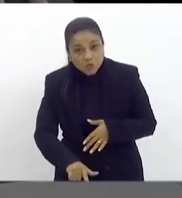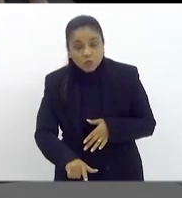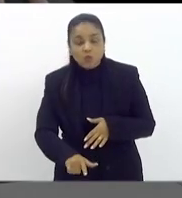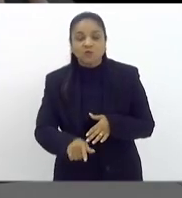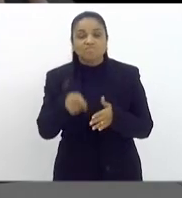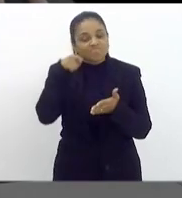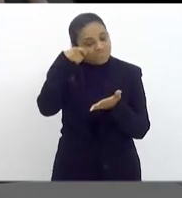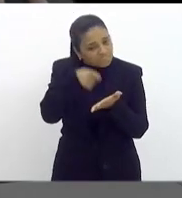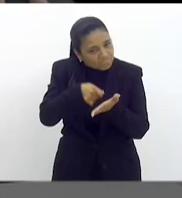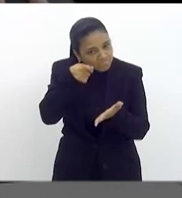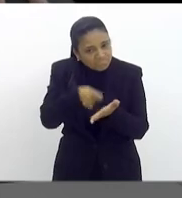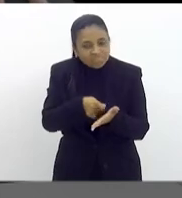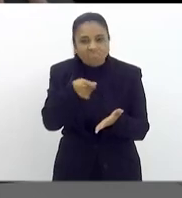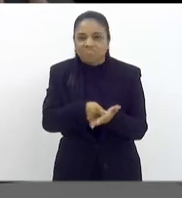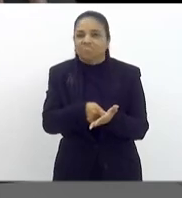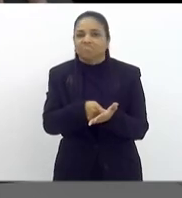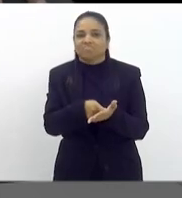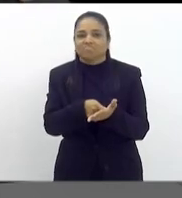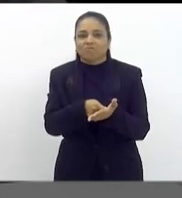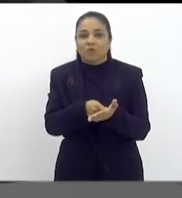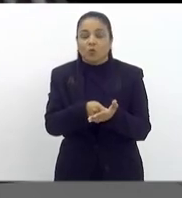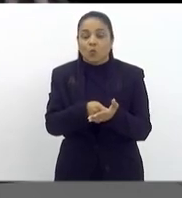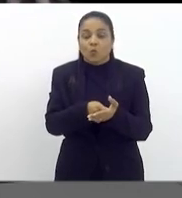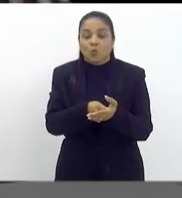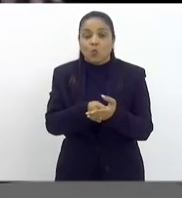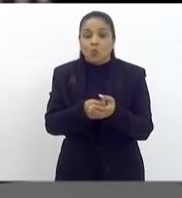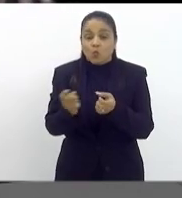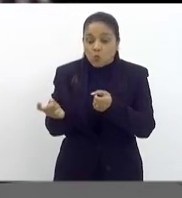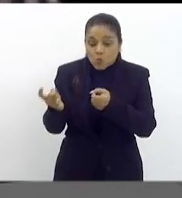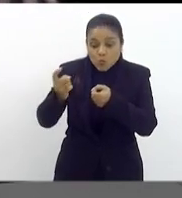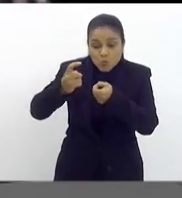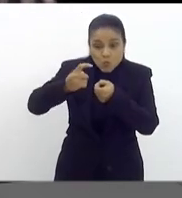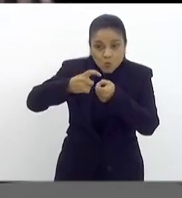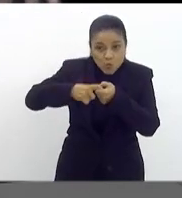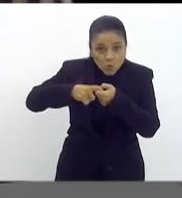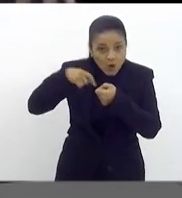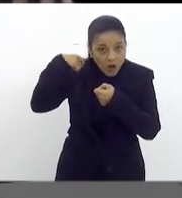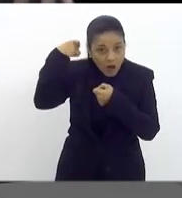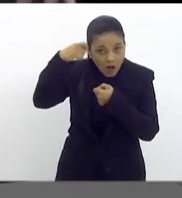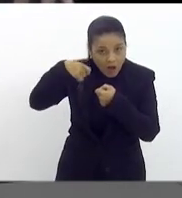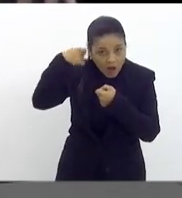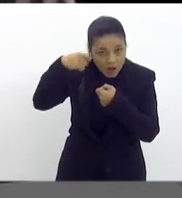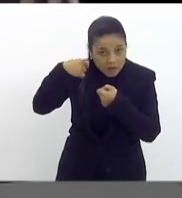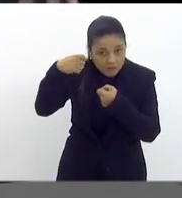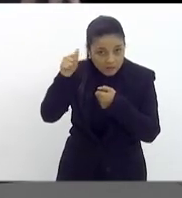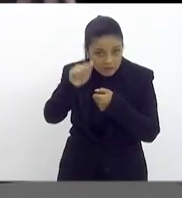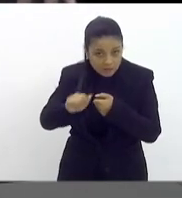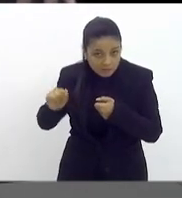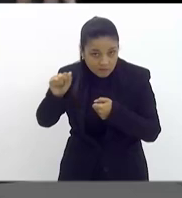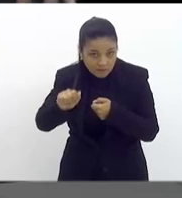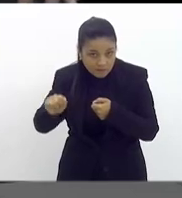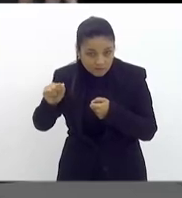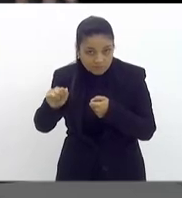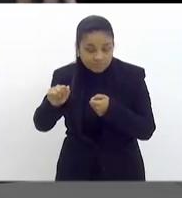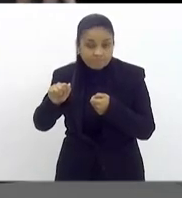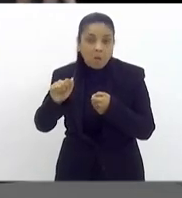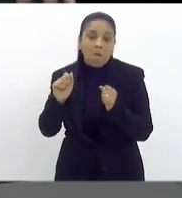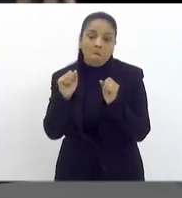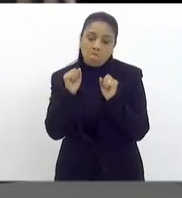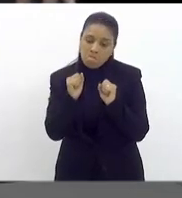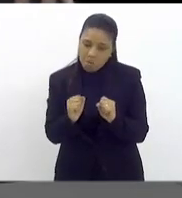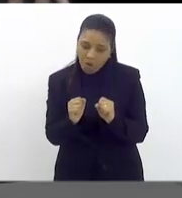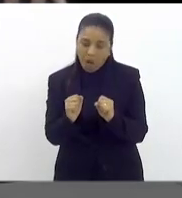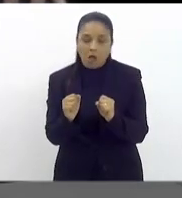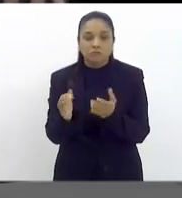insisto na tecla, um não associado. Ele pode receber algo de